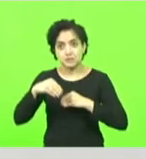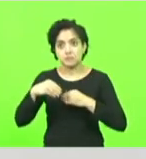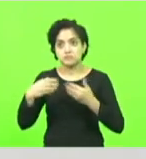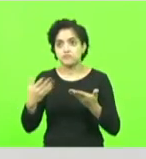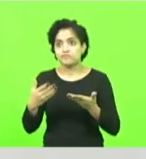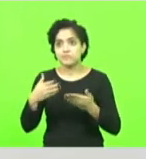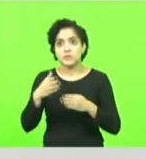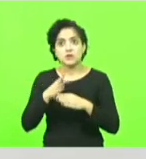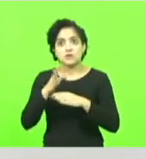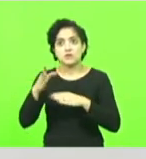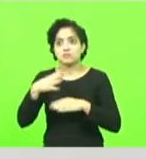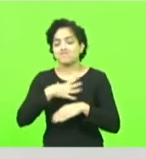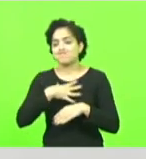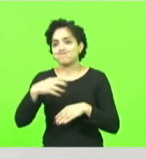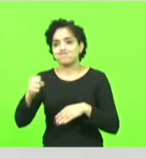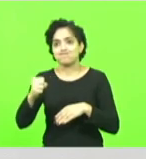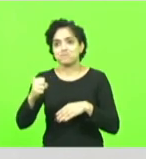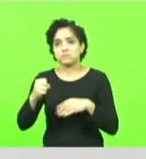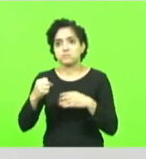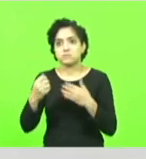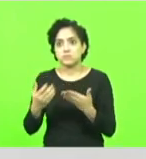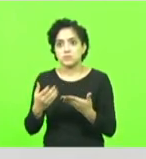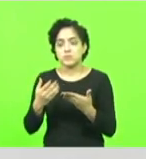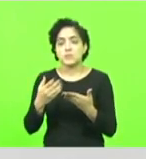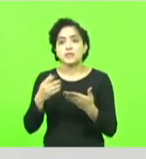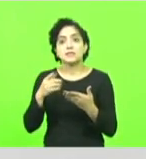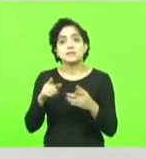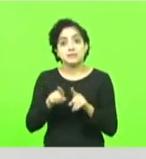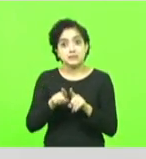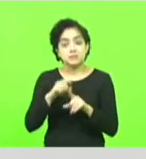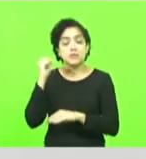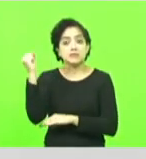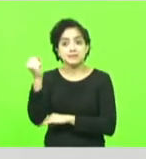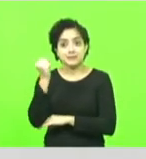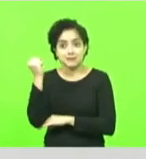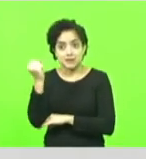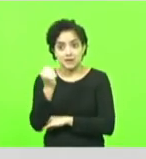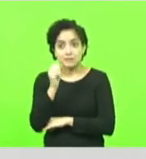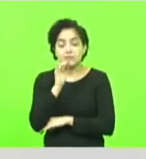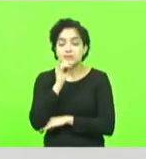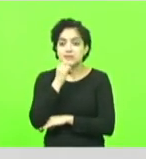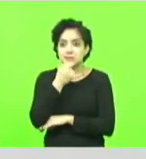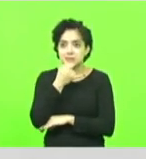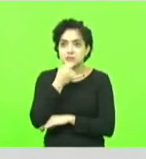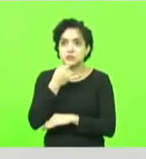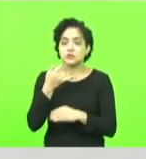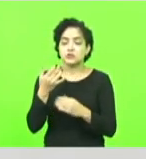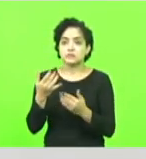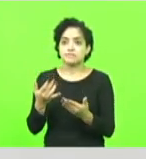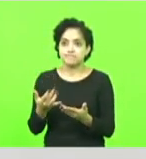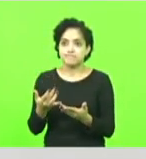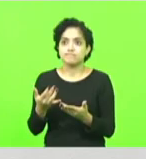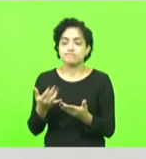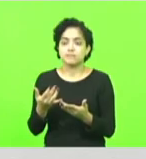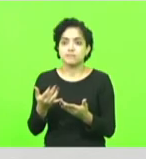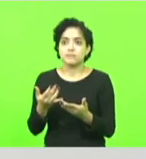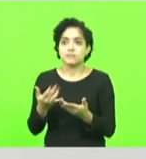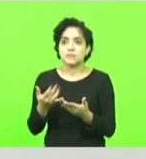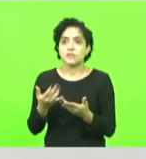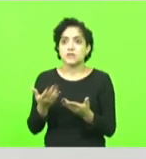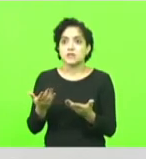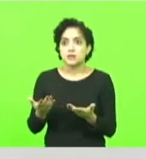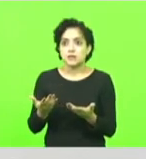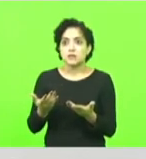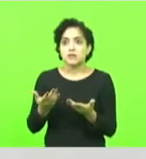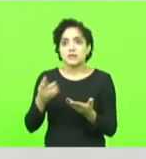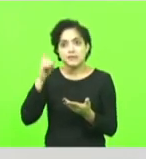quartel e tirou a sua própria vida. Tivemos um caso muito grave, muito triste aqui na Lesc, onde todos lamentaram, muito lamentamos, né, e é cada dia